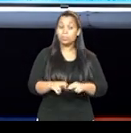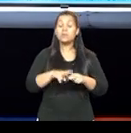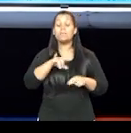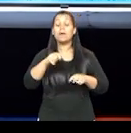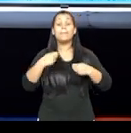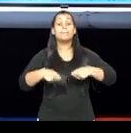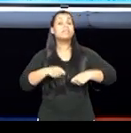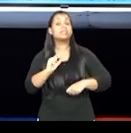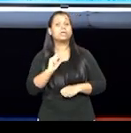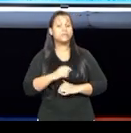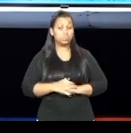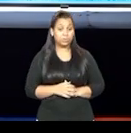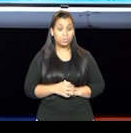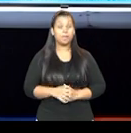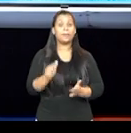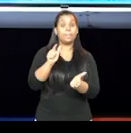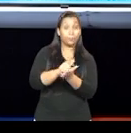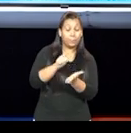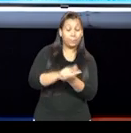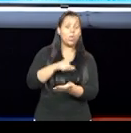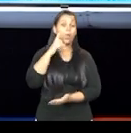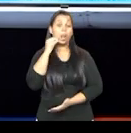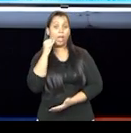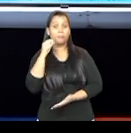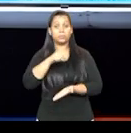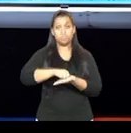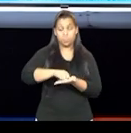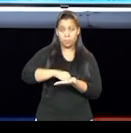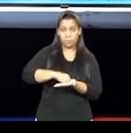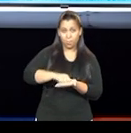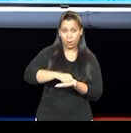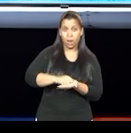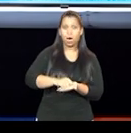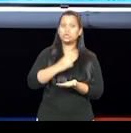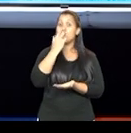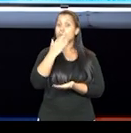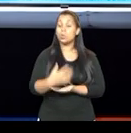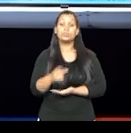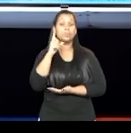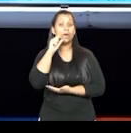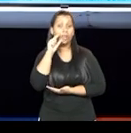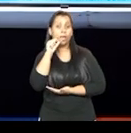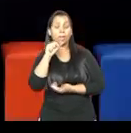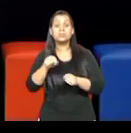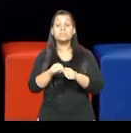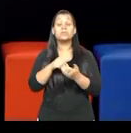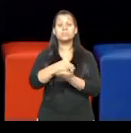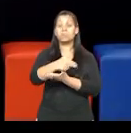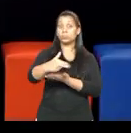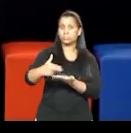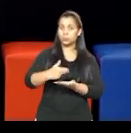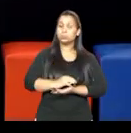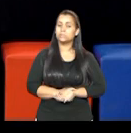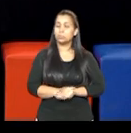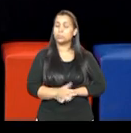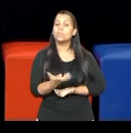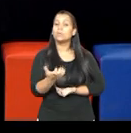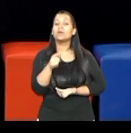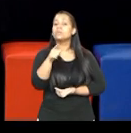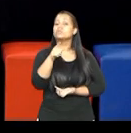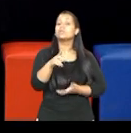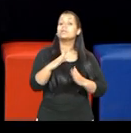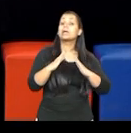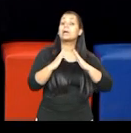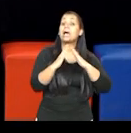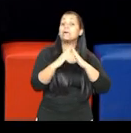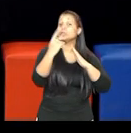vão precisar de papel, lápis, borracha, lápis de cor e fazer um desenho. Eu quero que vocês façam um desenho